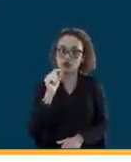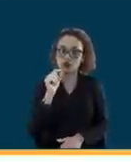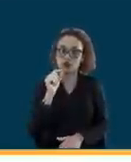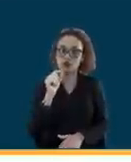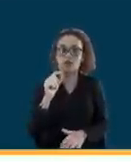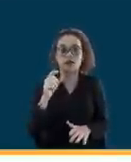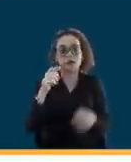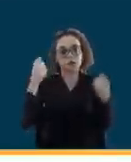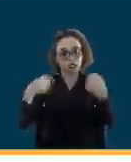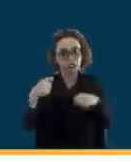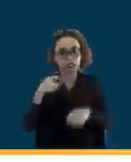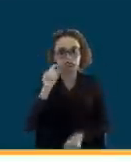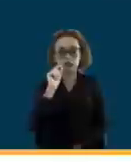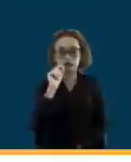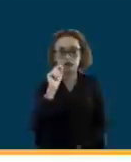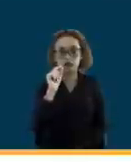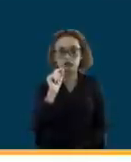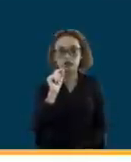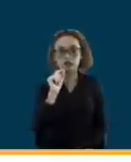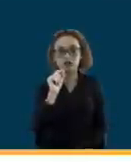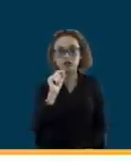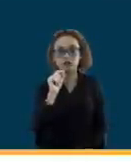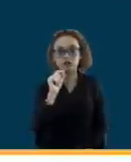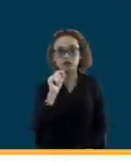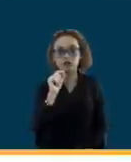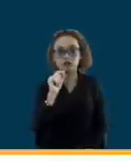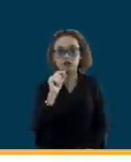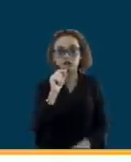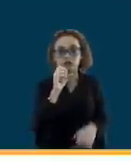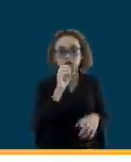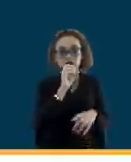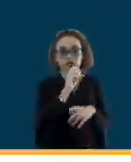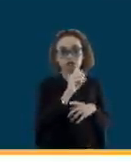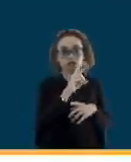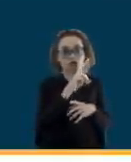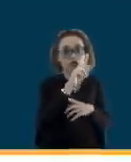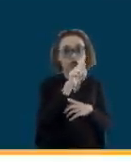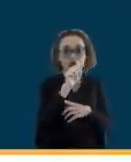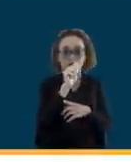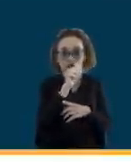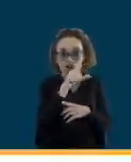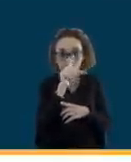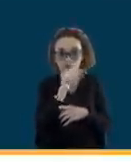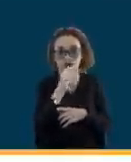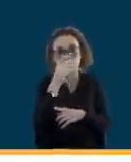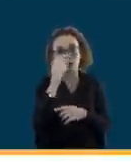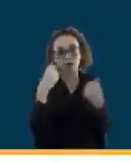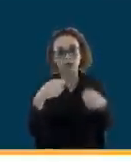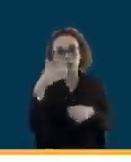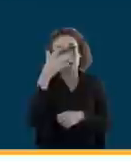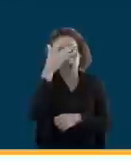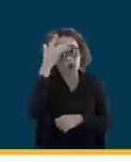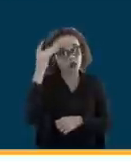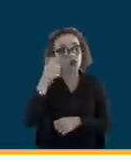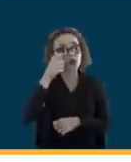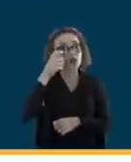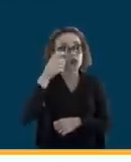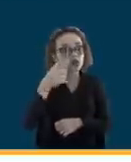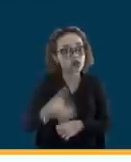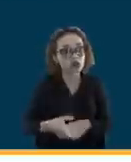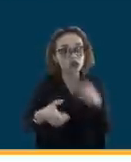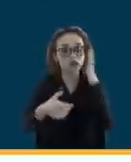necessário é termos nos órgãos oficiais, pessoas interessadas em desenvolver uma ação desse